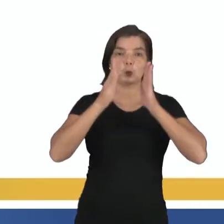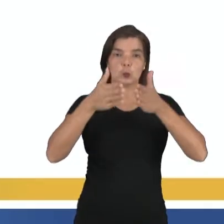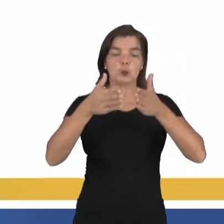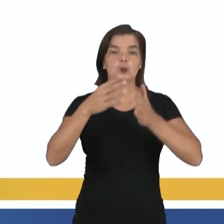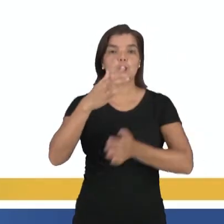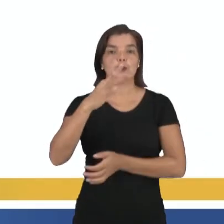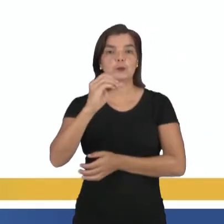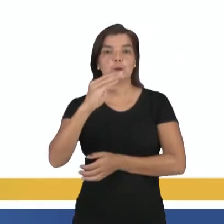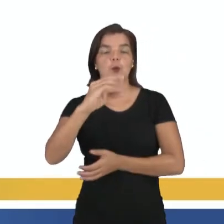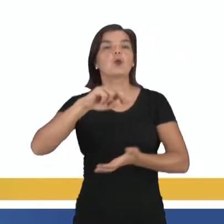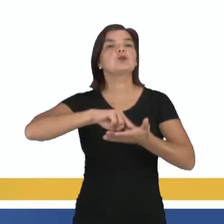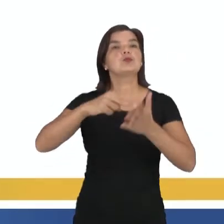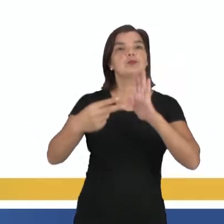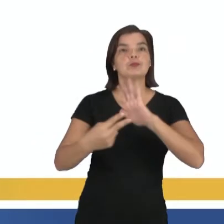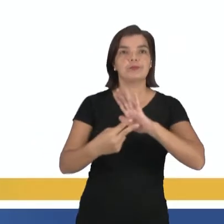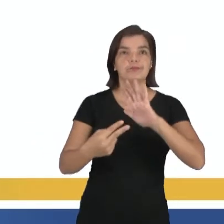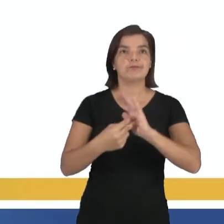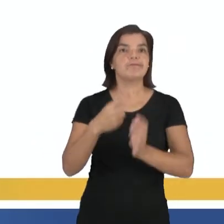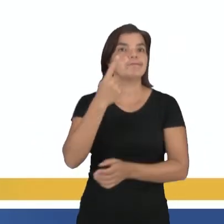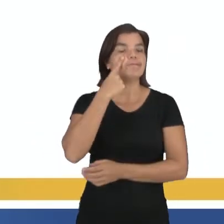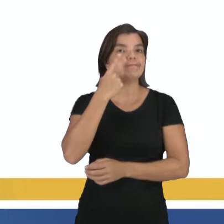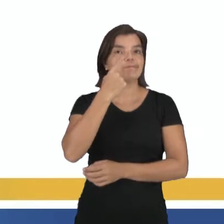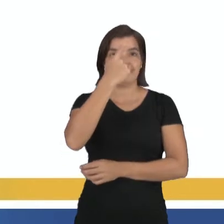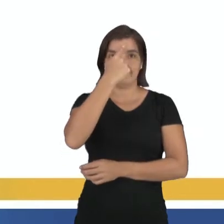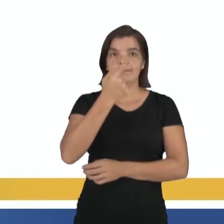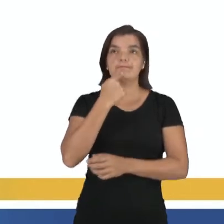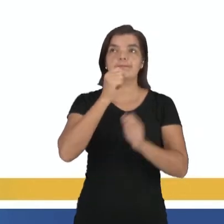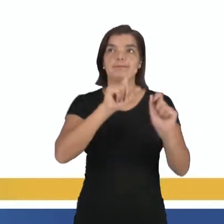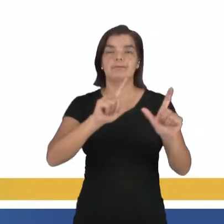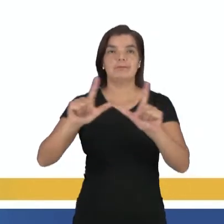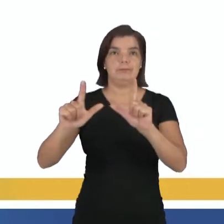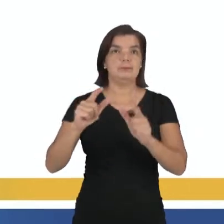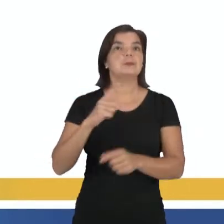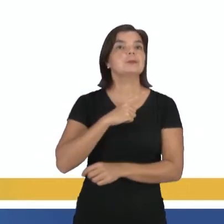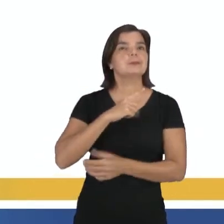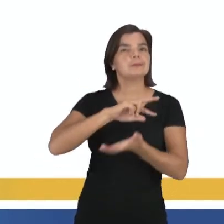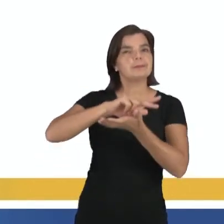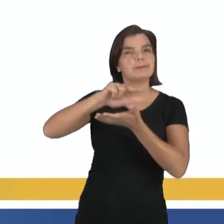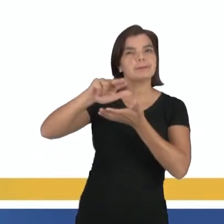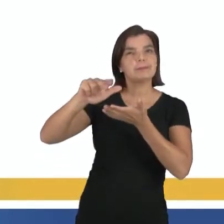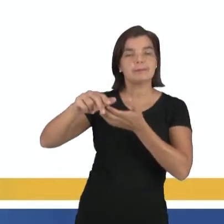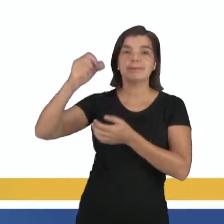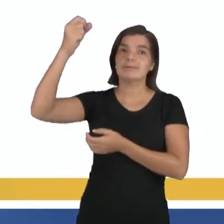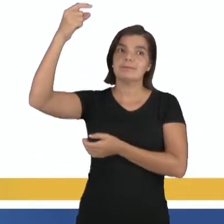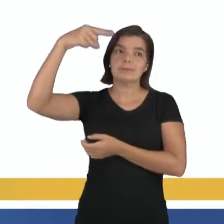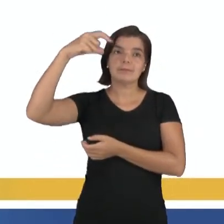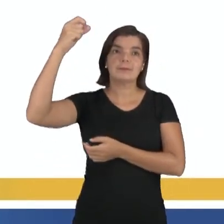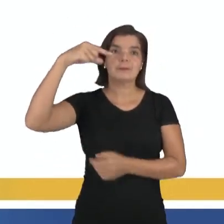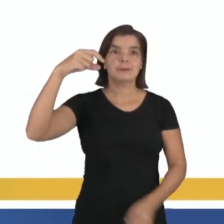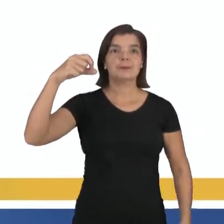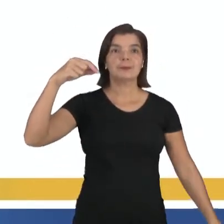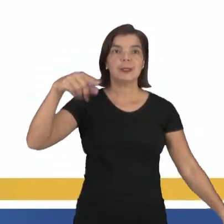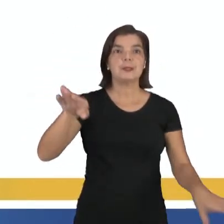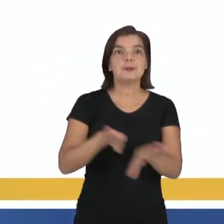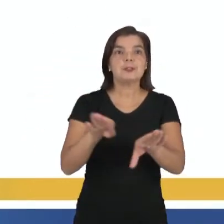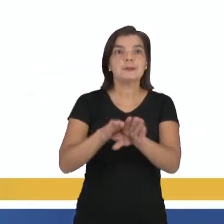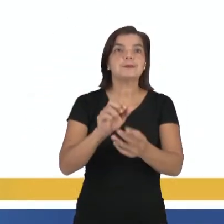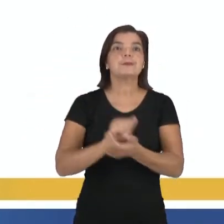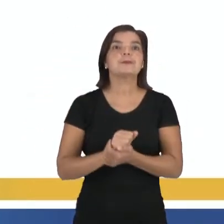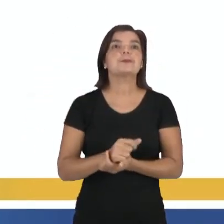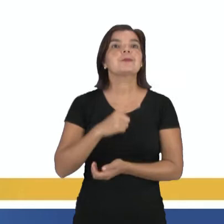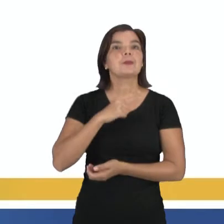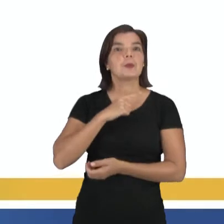do foco. O que quer dizer isso? Vamos analisar na imagem aqui. Tu vê que tem vários raios paralelos, são essas setas